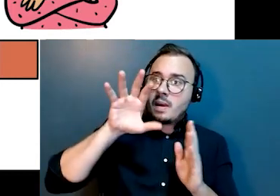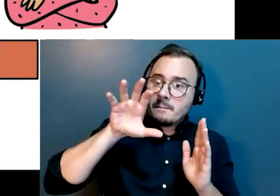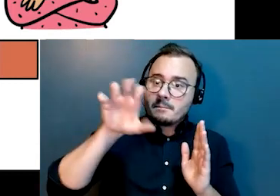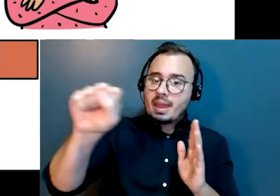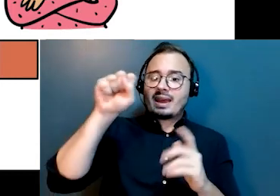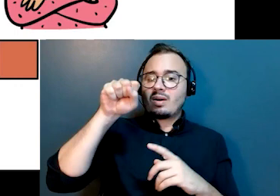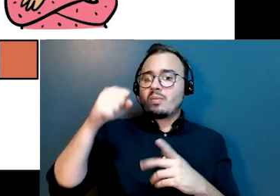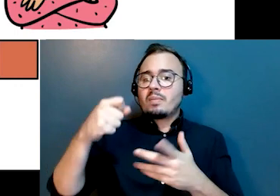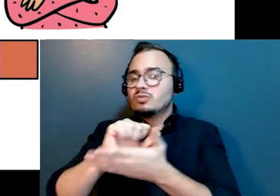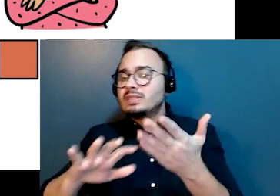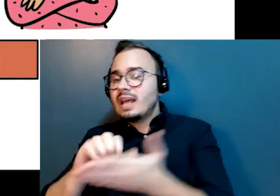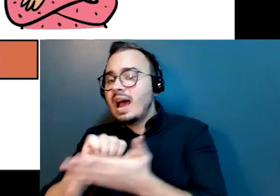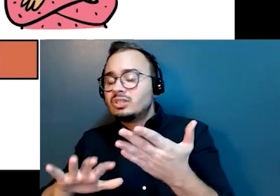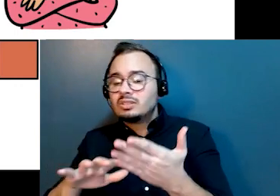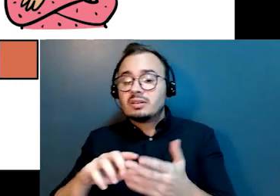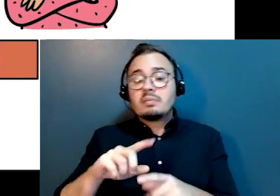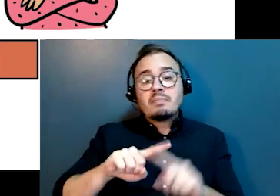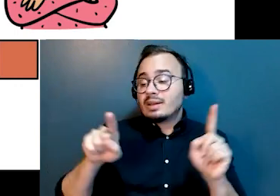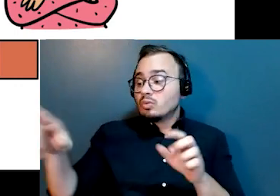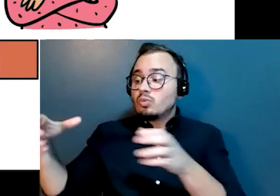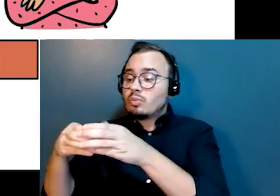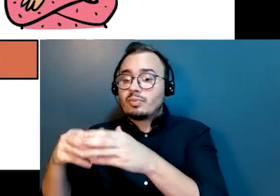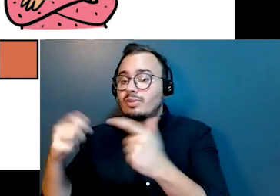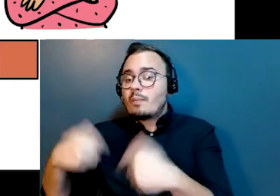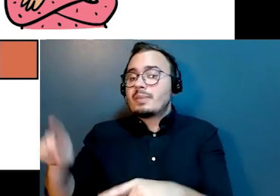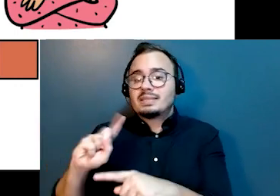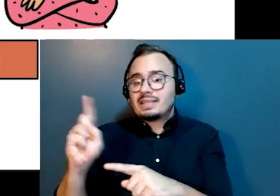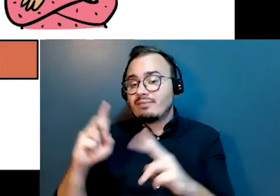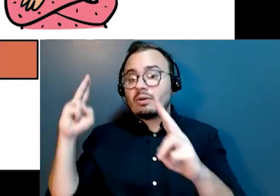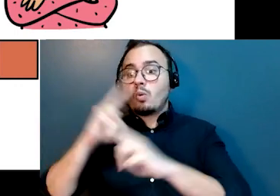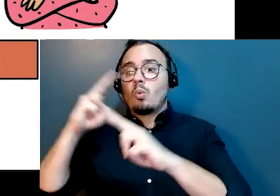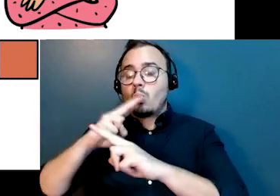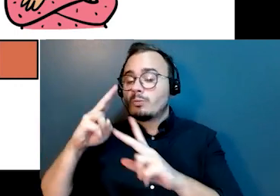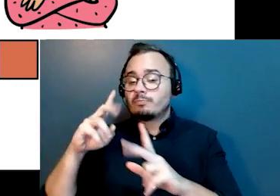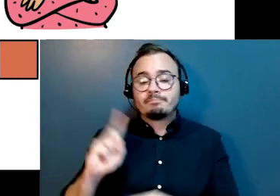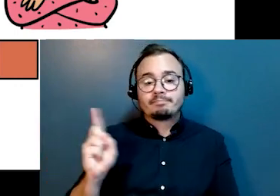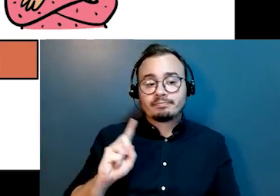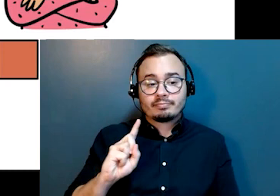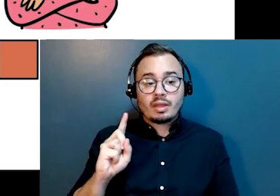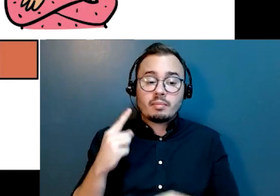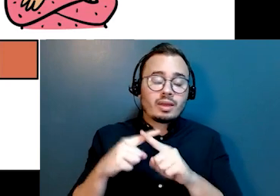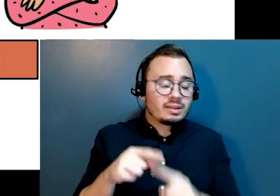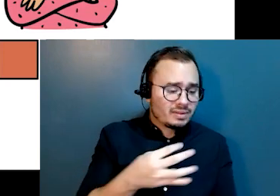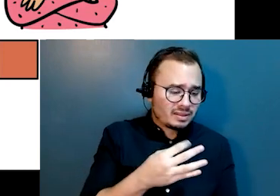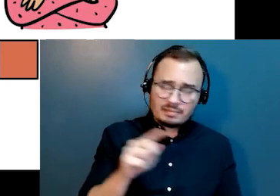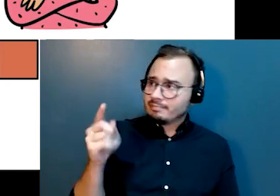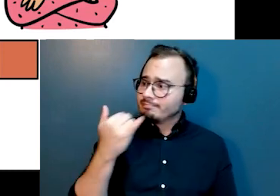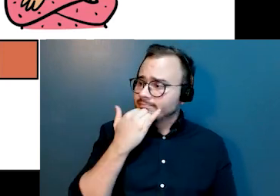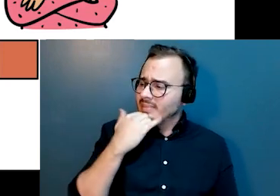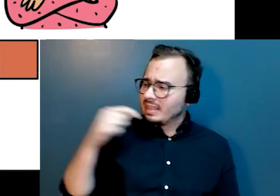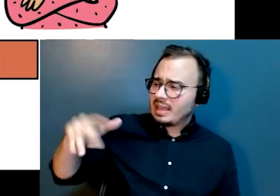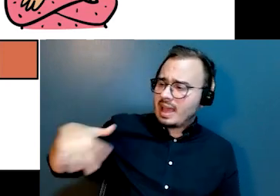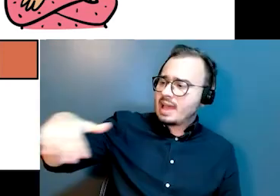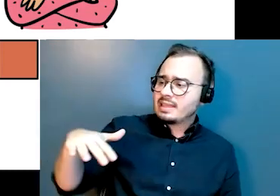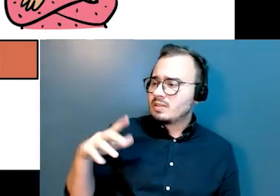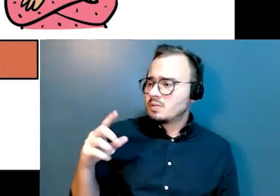ela adianta algo da sua especialidade, porque é o que ela consegue fazer, pode ser uma limitação de conhecimento mesmo, ou até da cultura do time. E aí